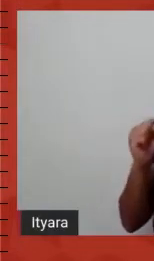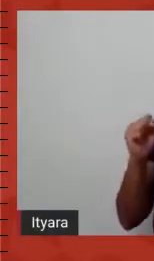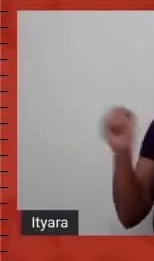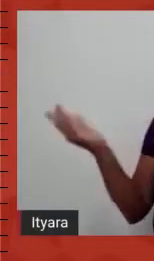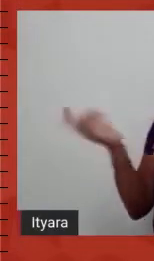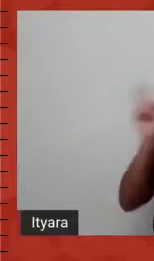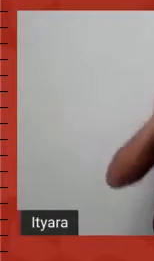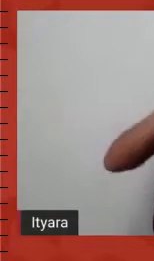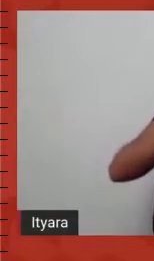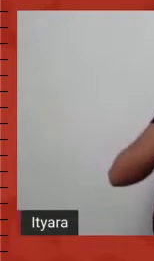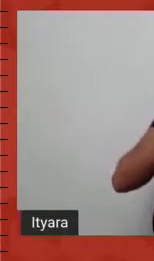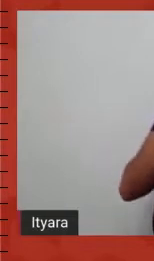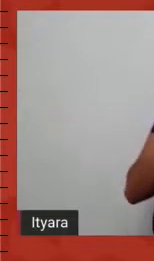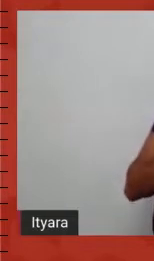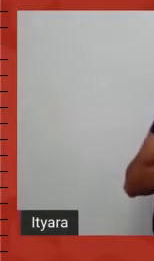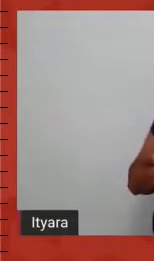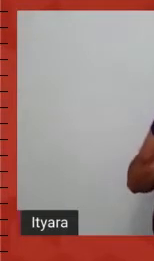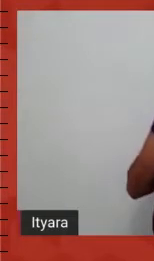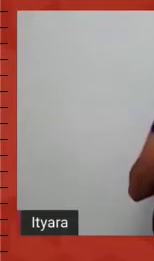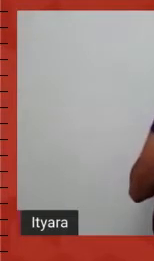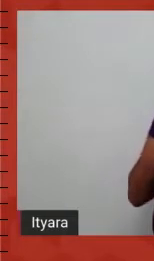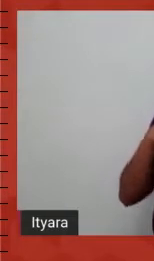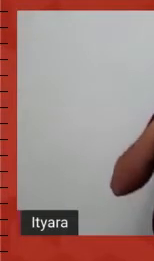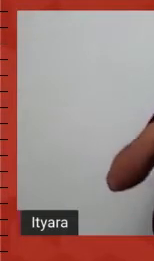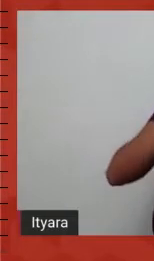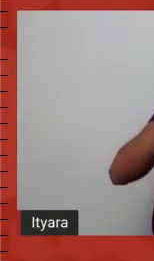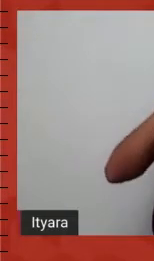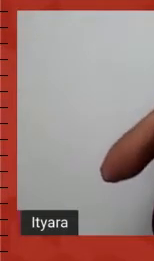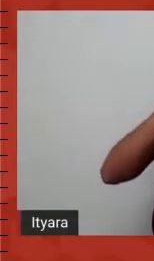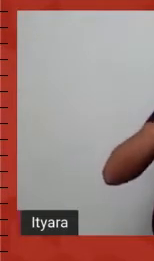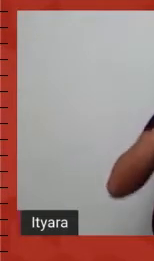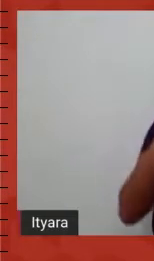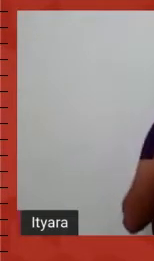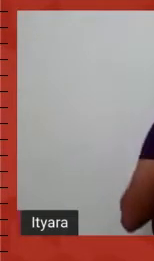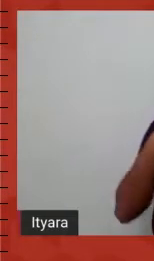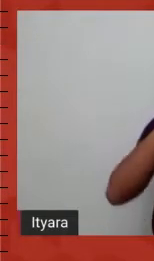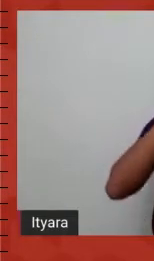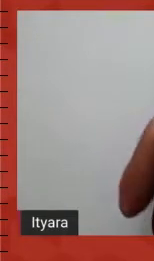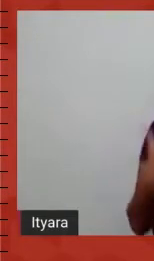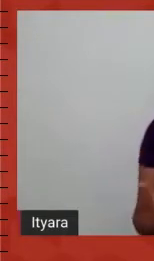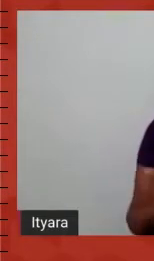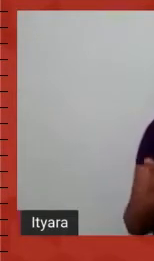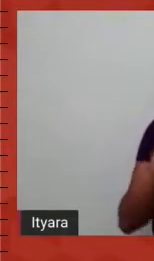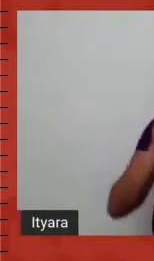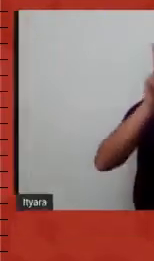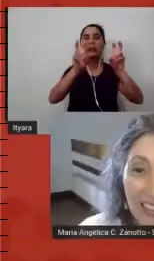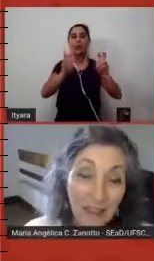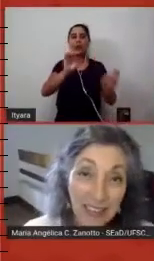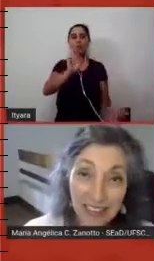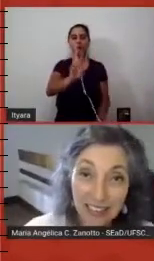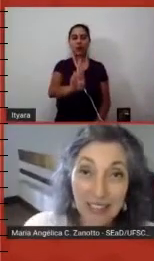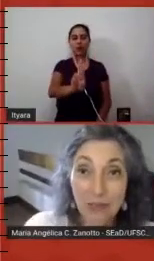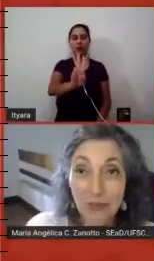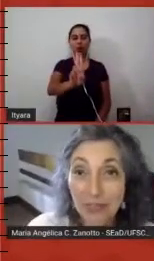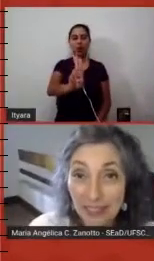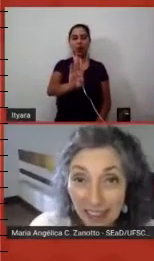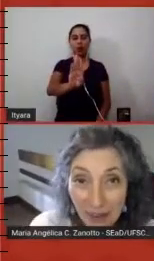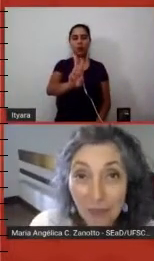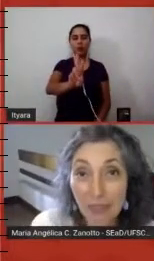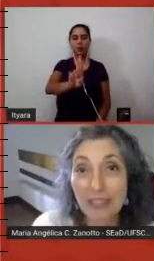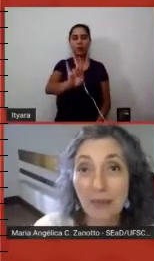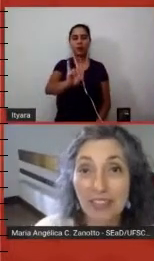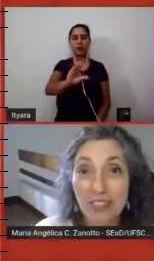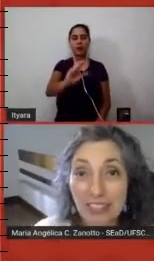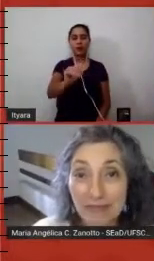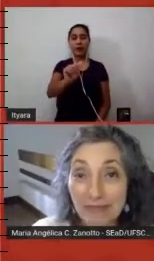contribuir humildemente com esse conteúdo aqui. A temática de rubricas e avaliação